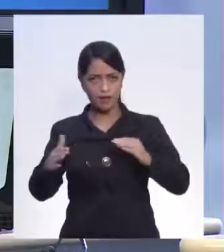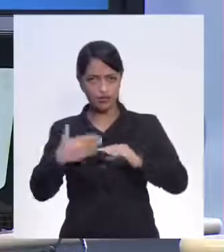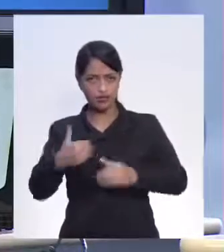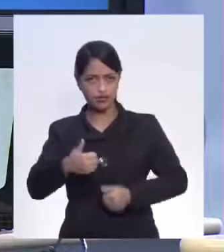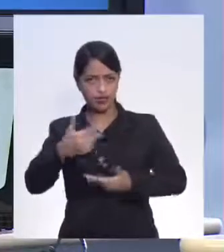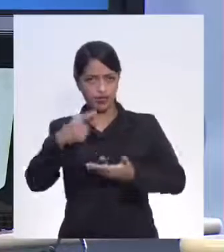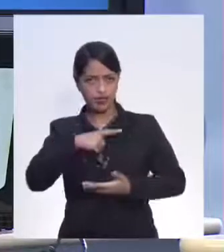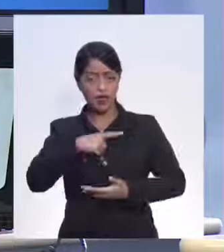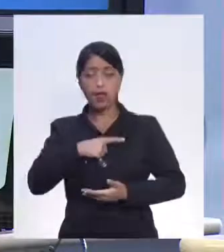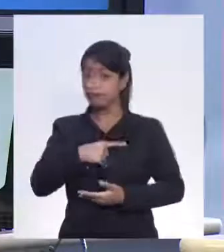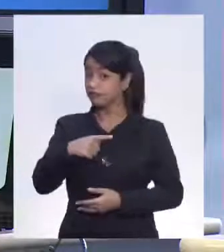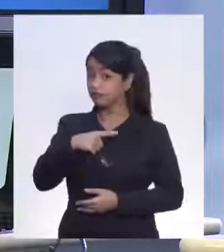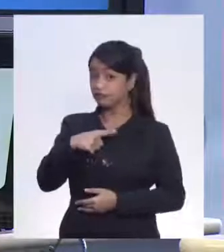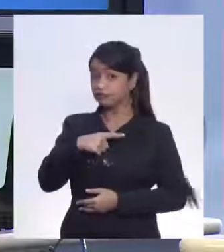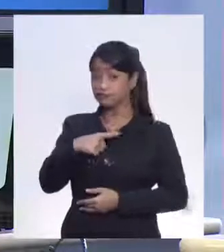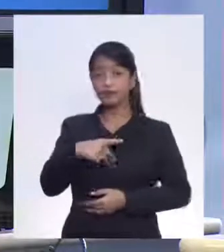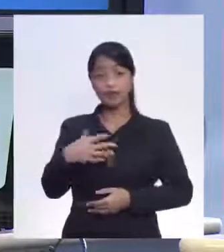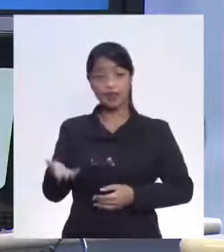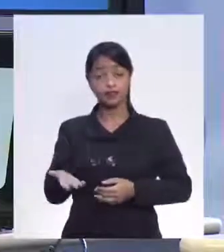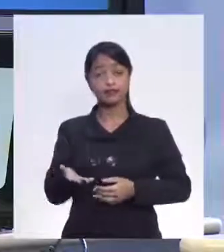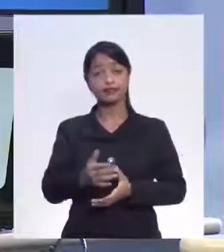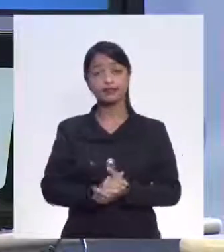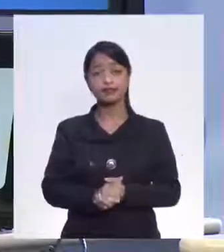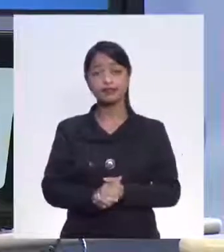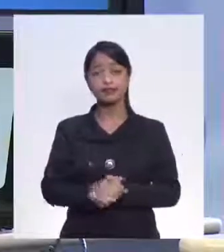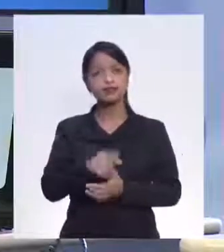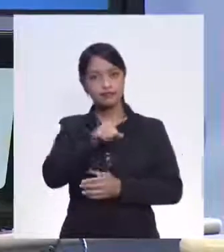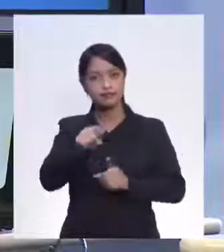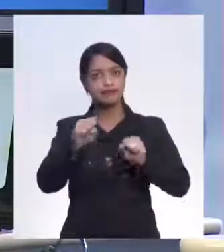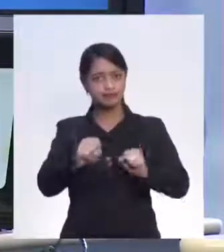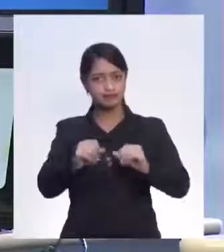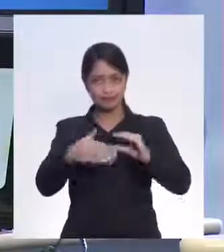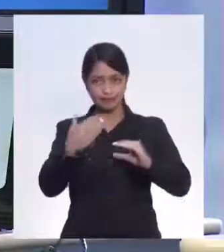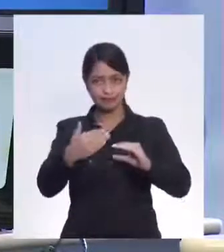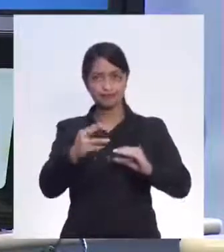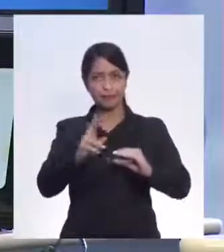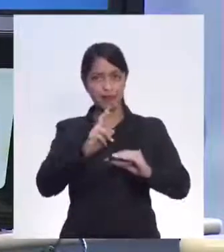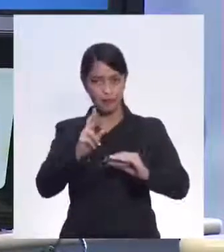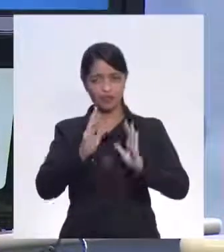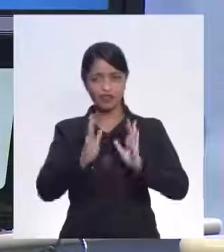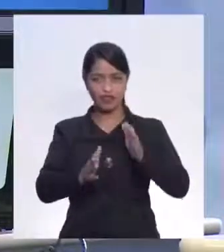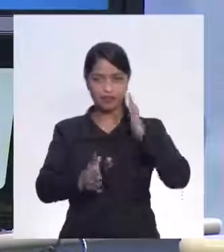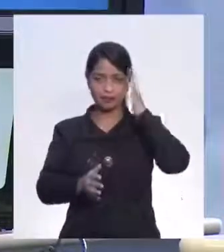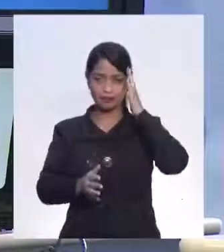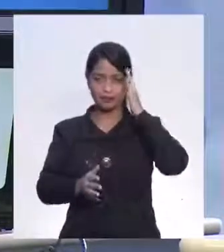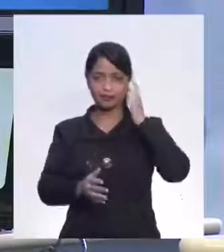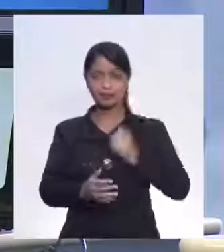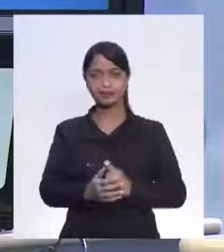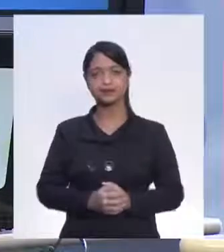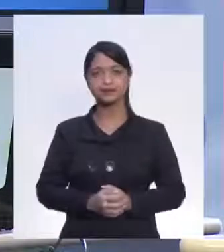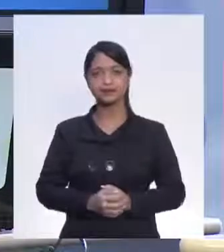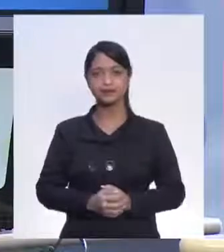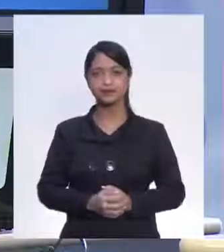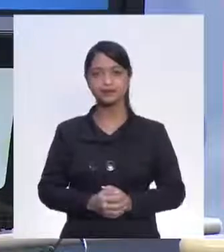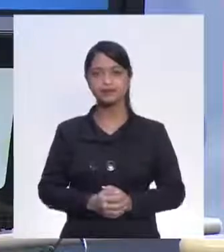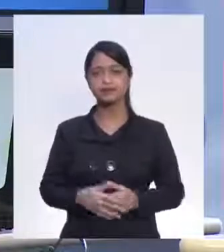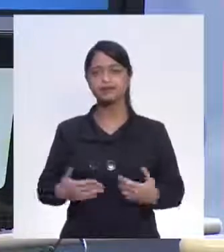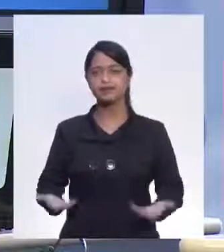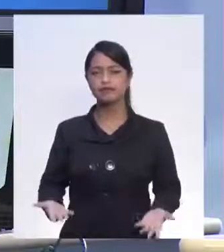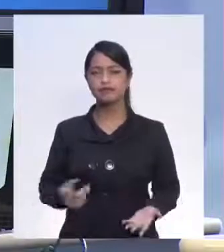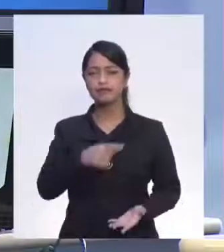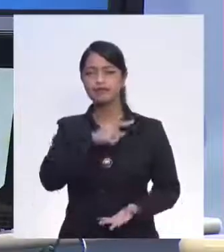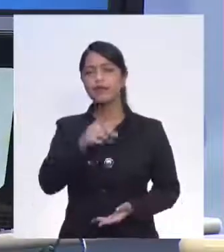sei se... Tá. Ah, está aberto. Então, alunos, vão respondendo aí para mim, antes de mais nada, só para um aquecimento, vocês aí